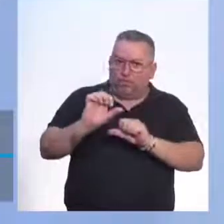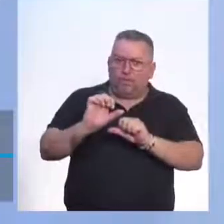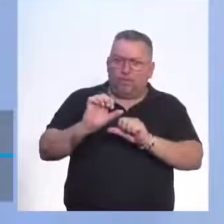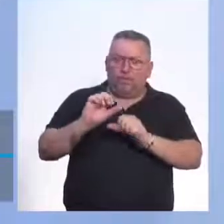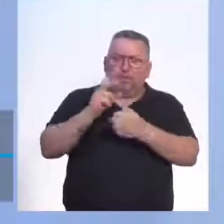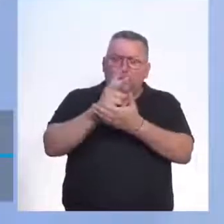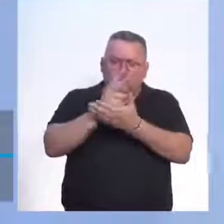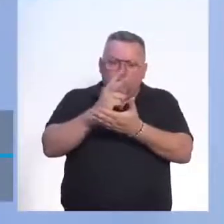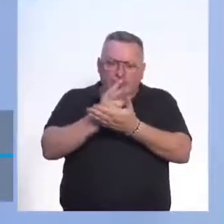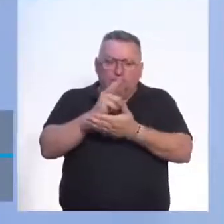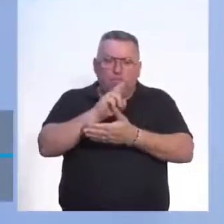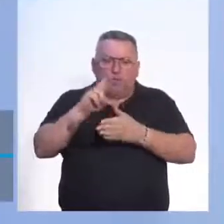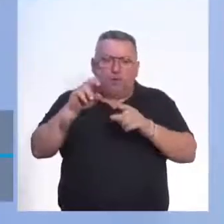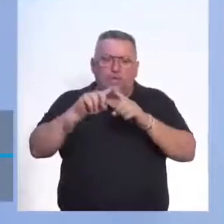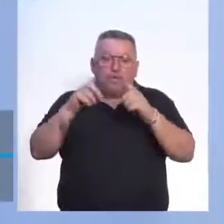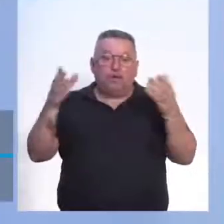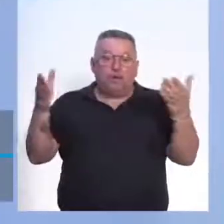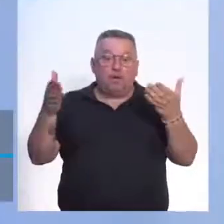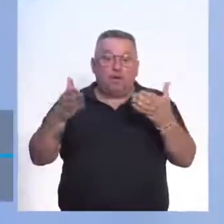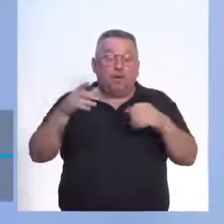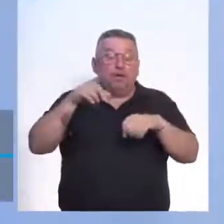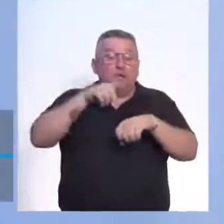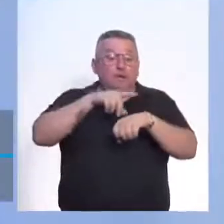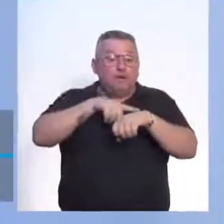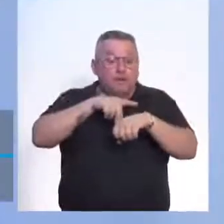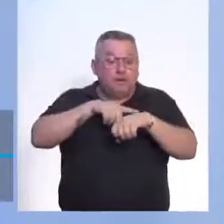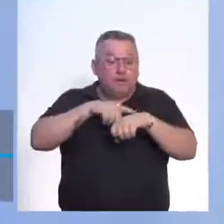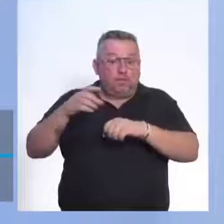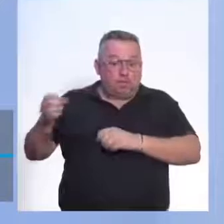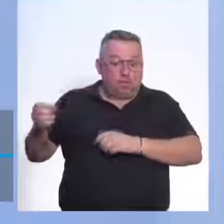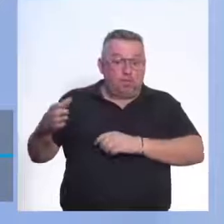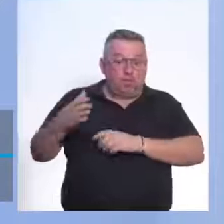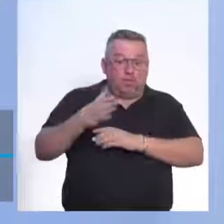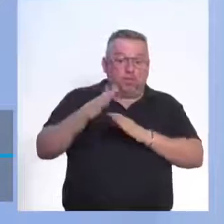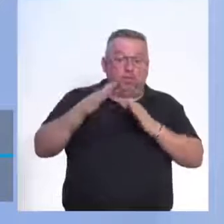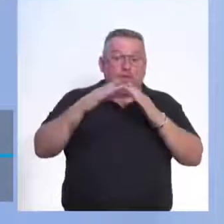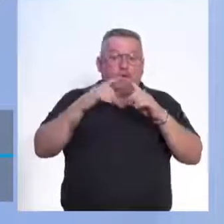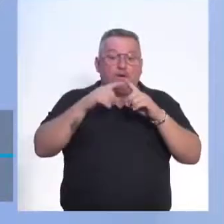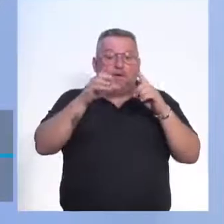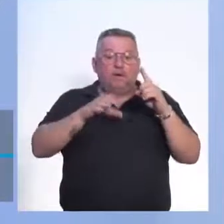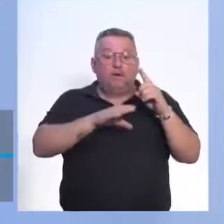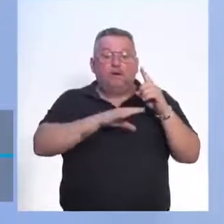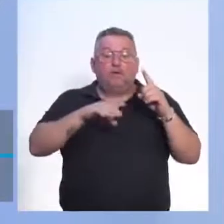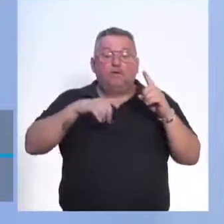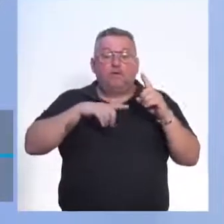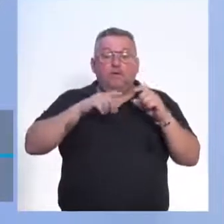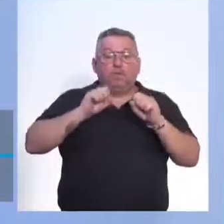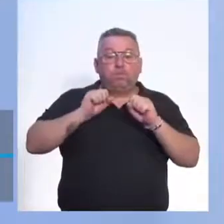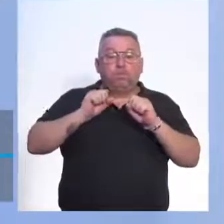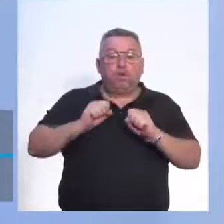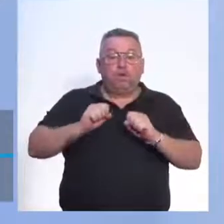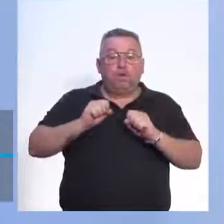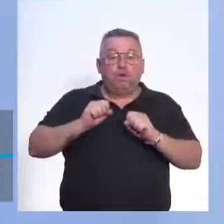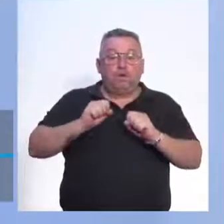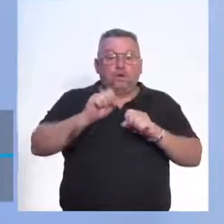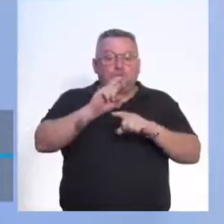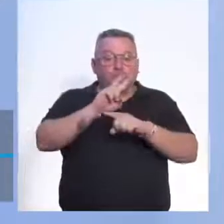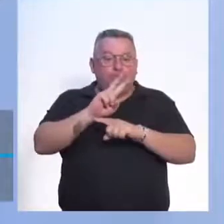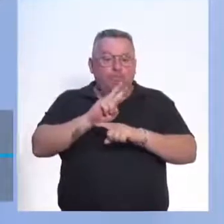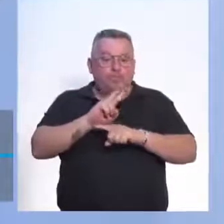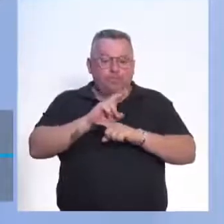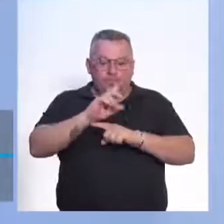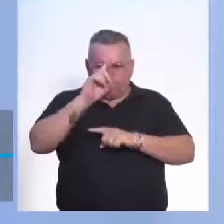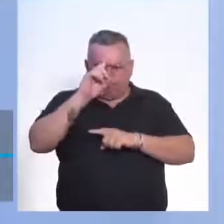mesma instituição, só que neste momento da história, a Igreja Católica ela tinha um poder de manutenção, ela tinha um